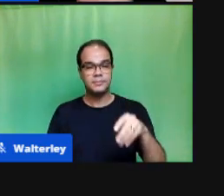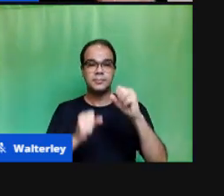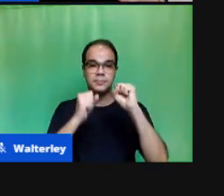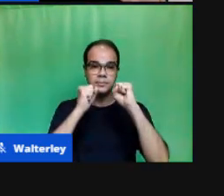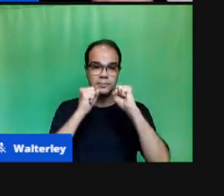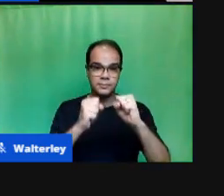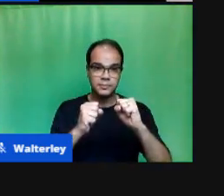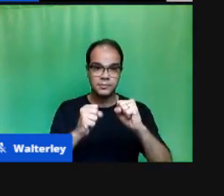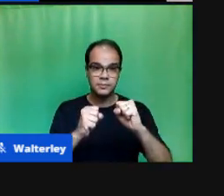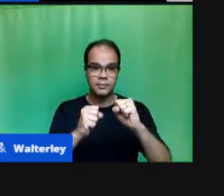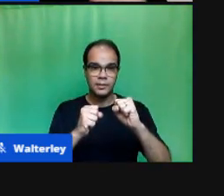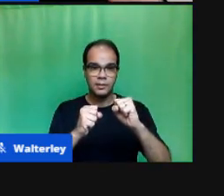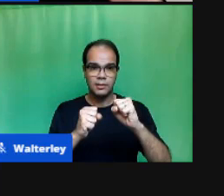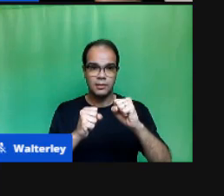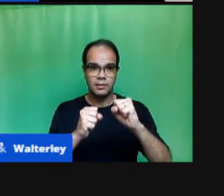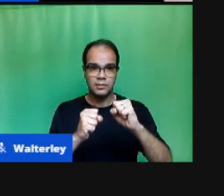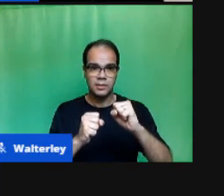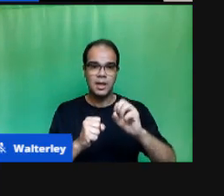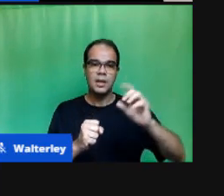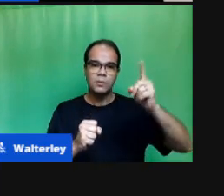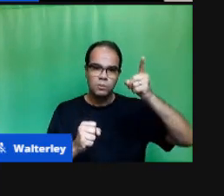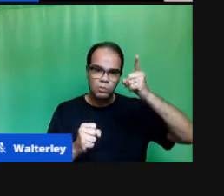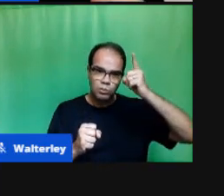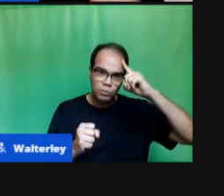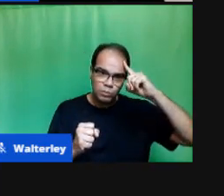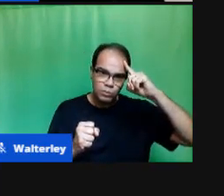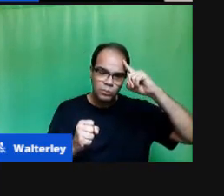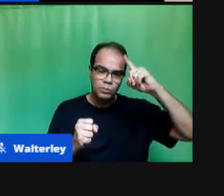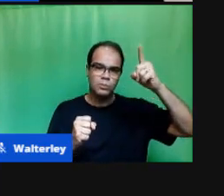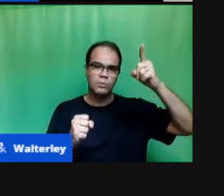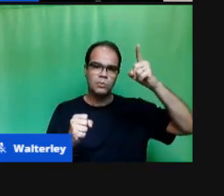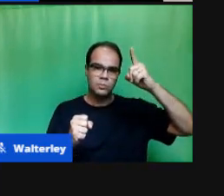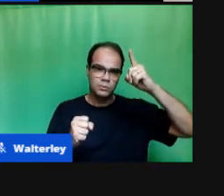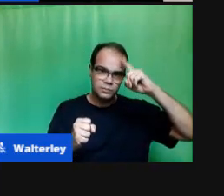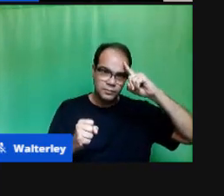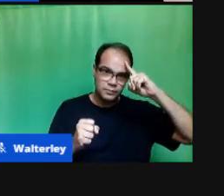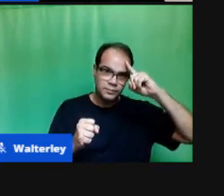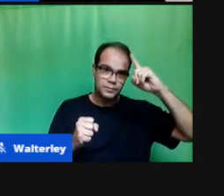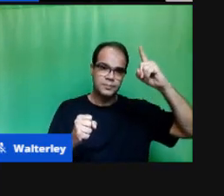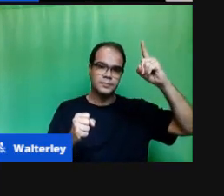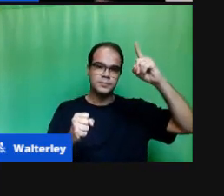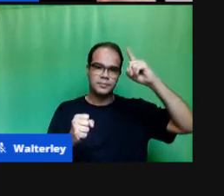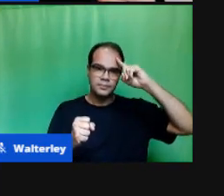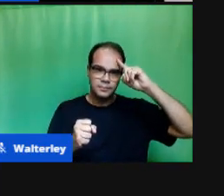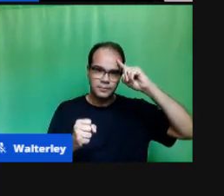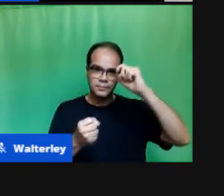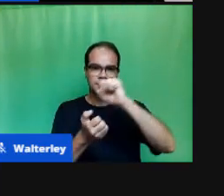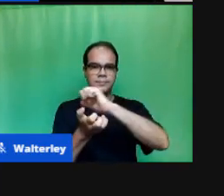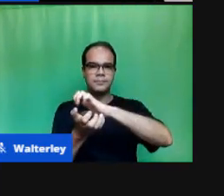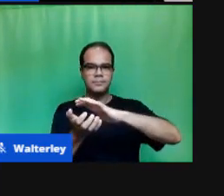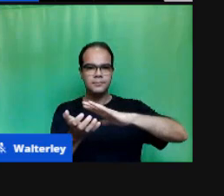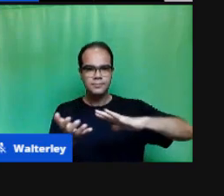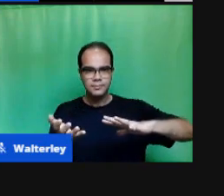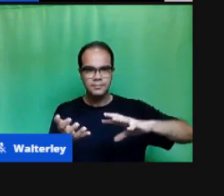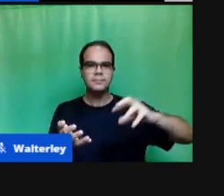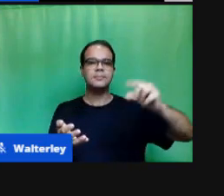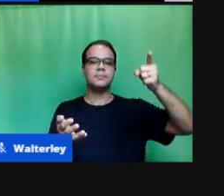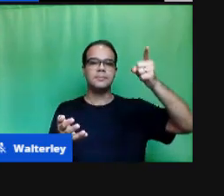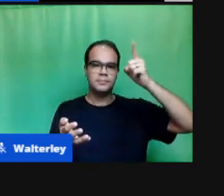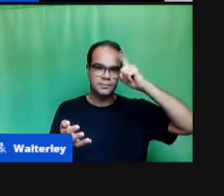trabalhadas todos os dias. Todos os dias. Existe uma